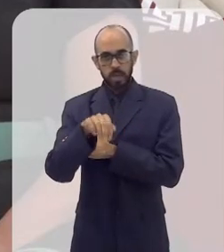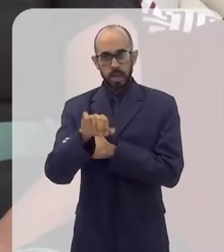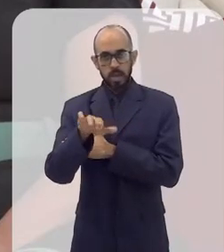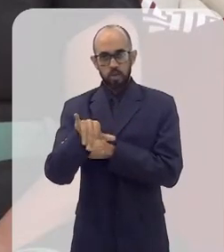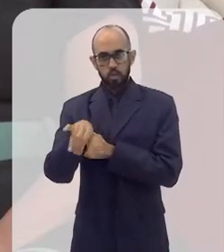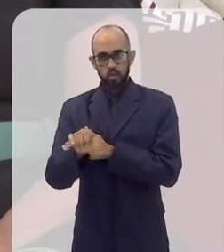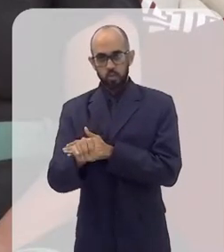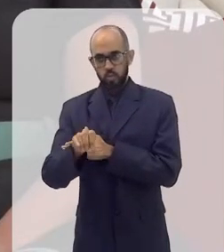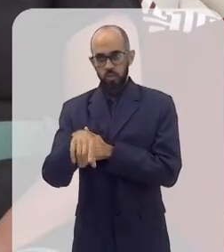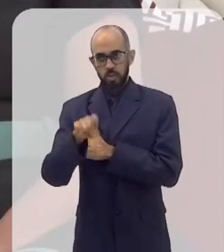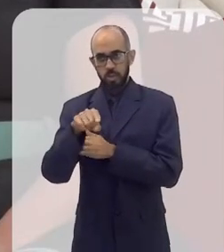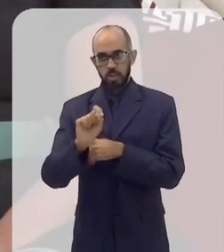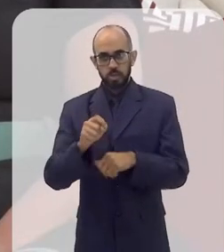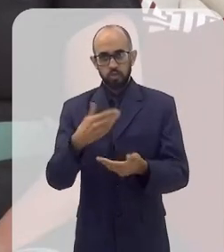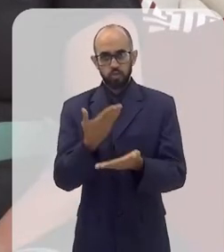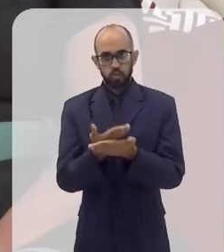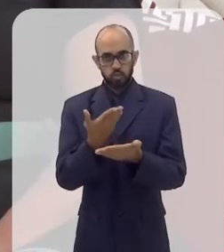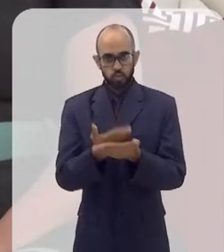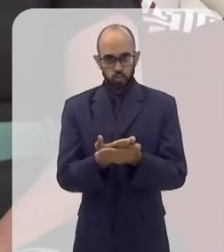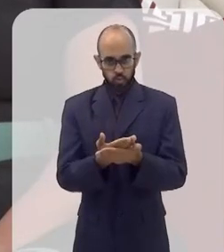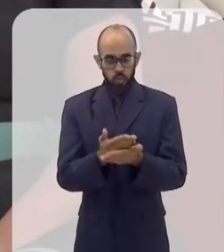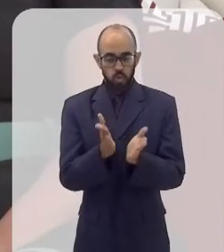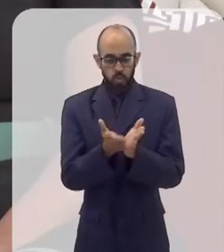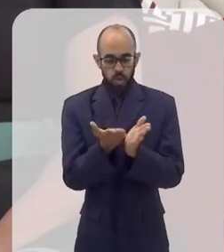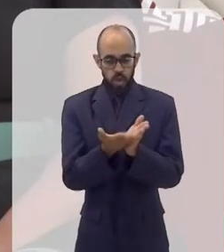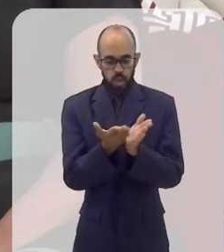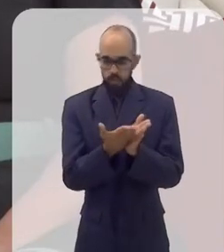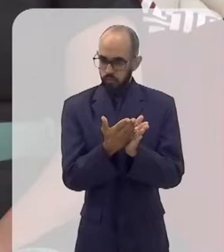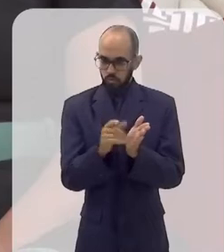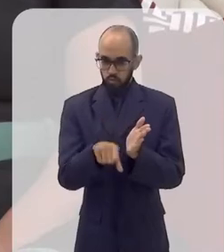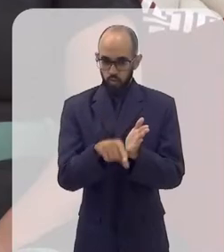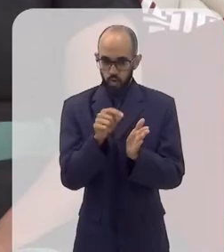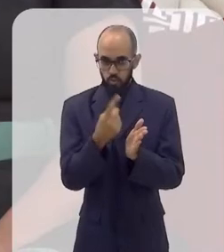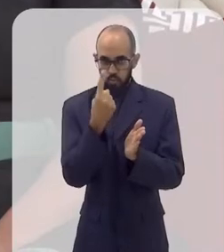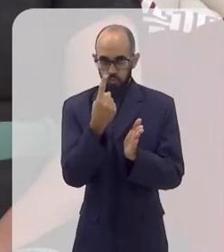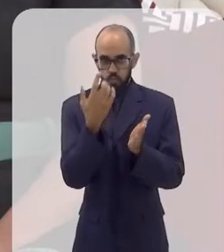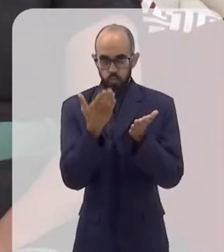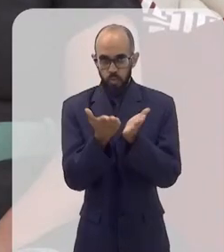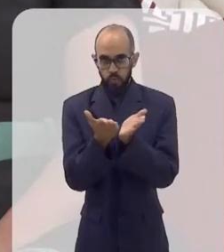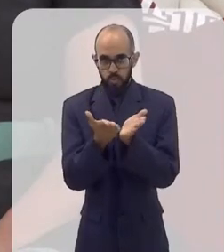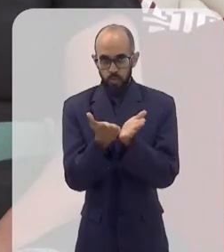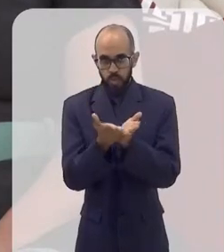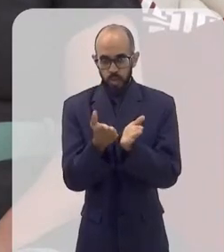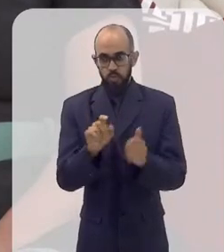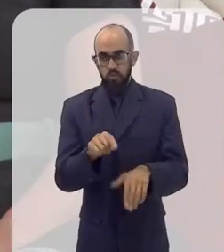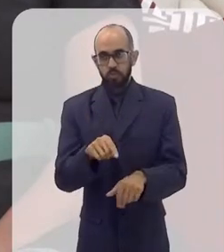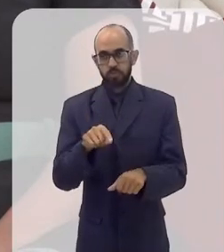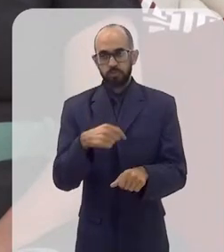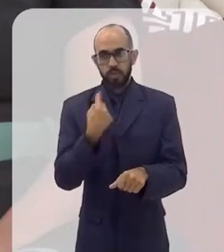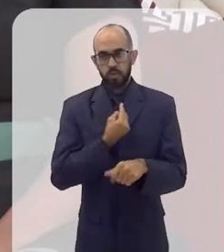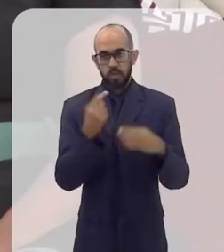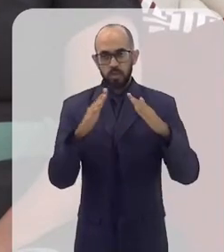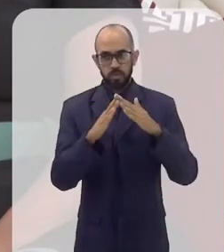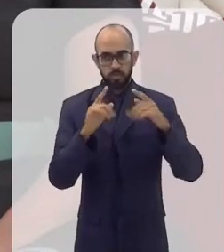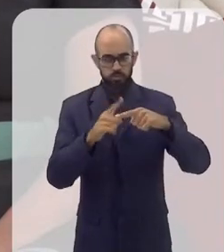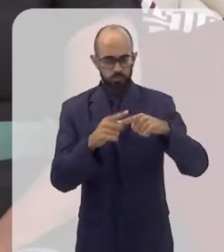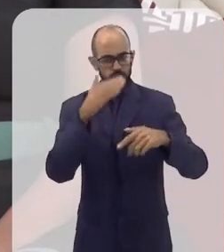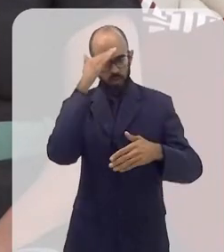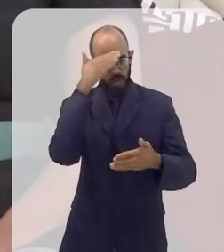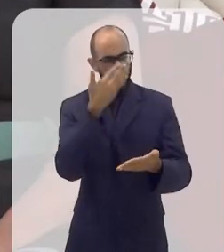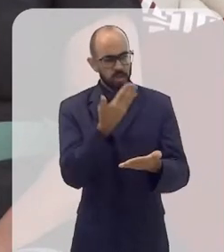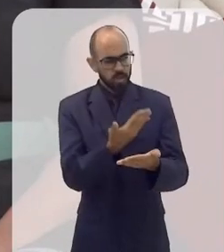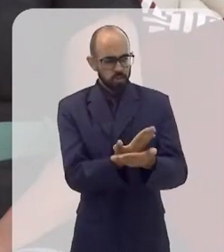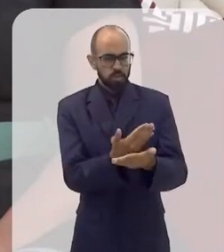Certo. Que é um programa no qual eles estudam um dos livros do Evangelho, Né? Na nossa igreja, nós acreditamos